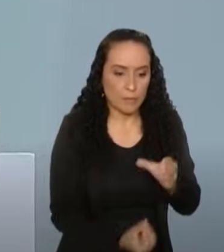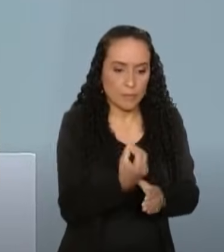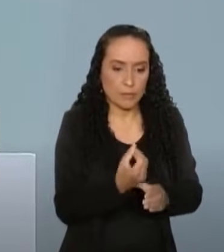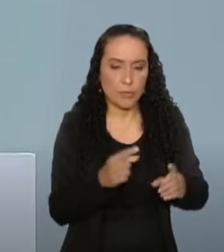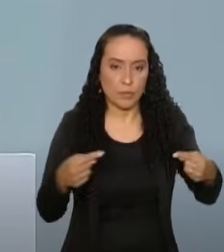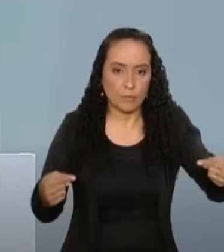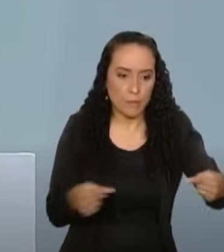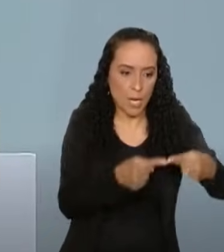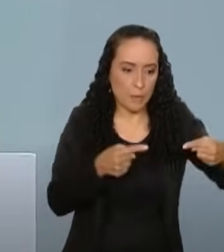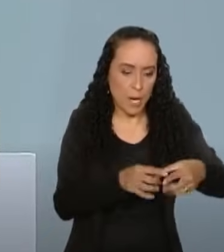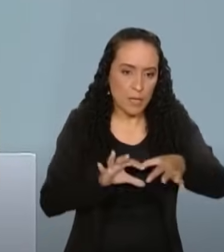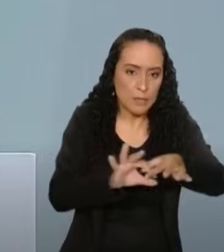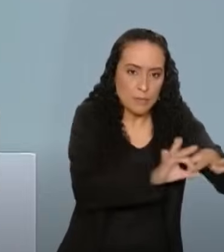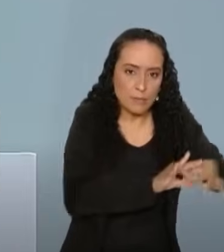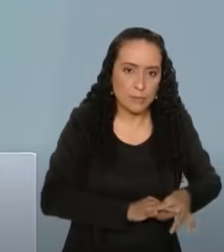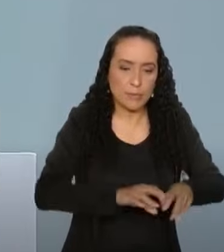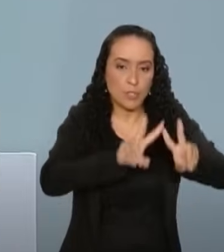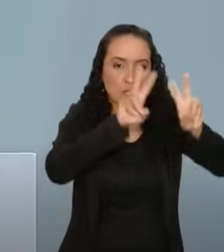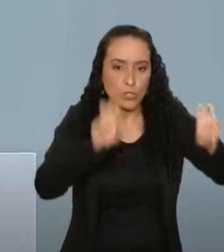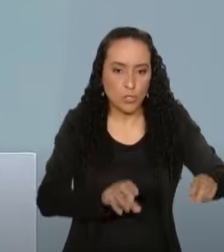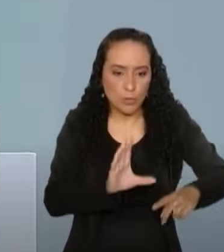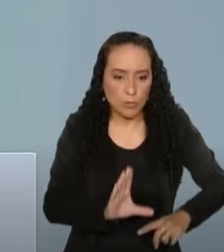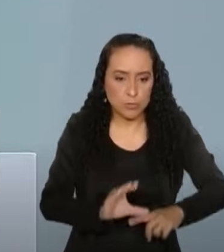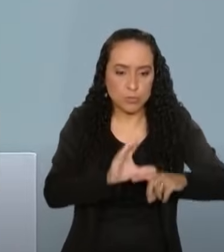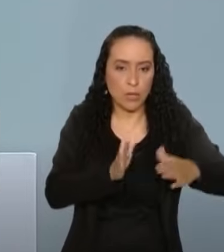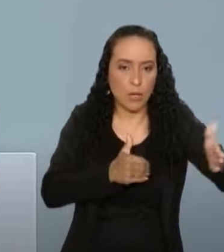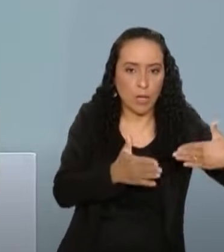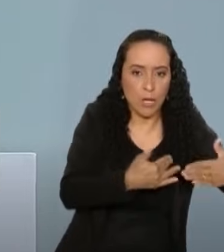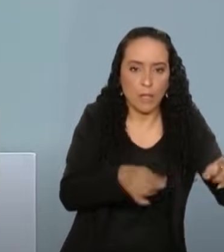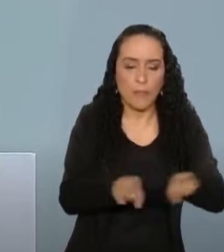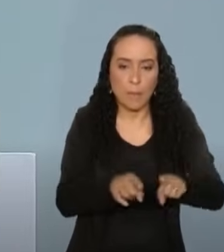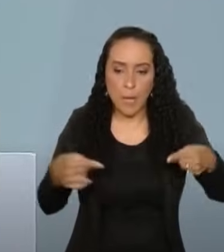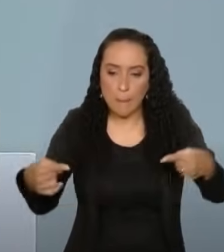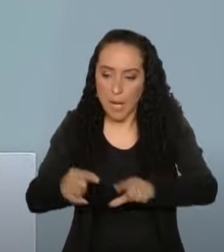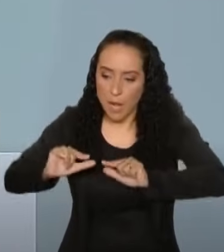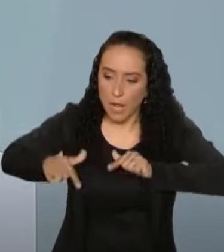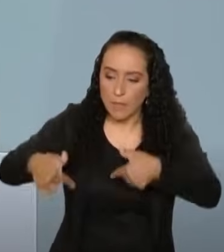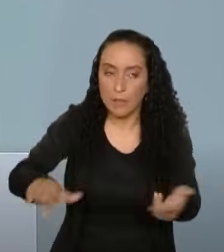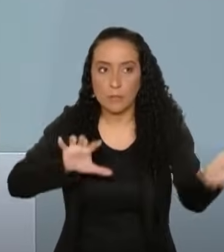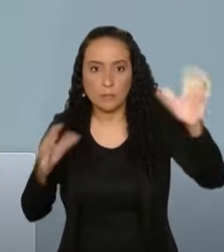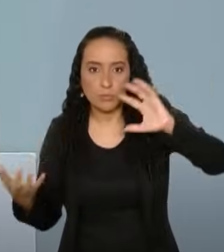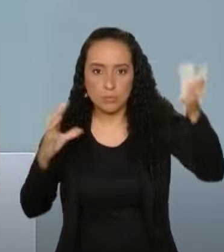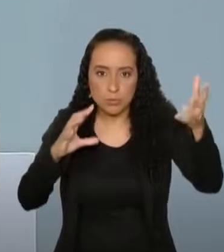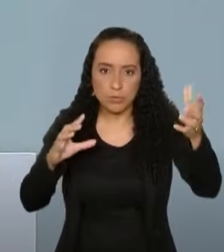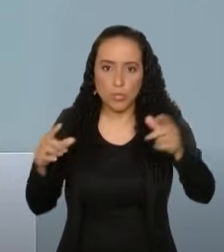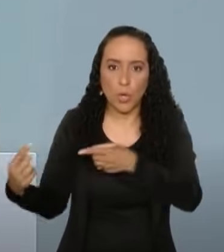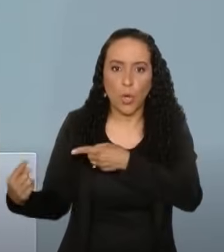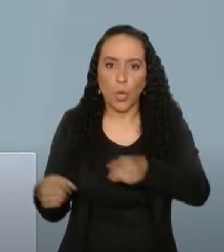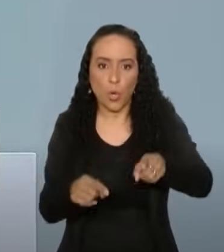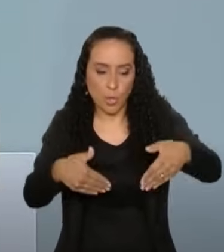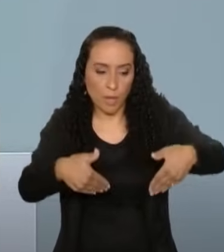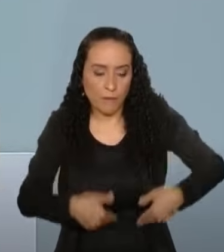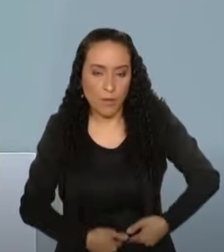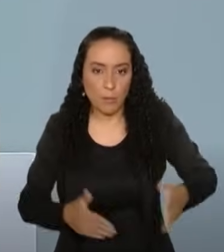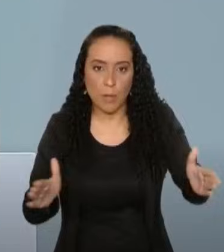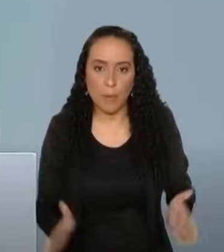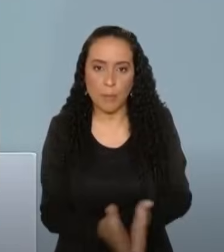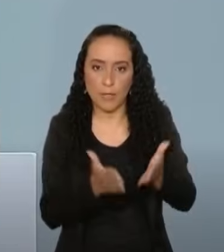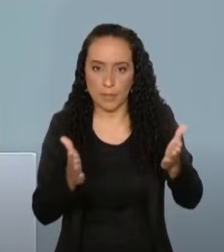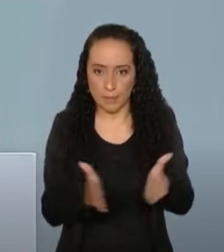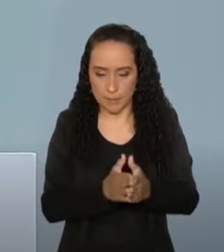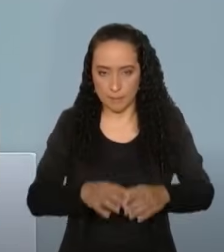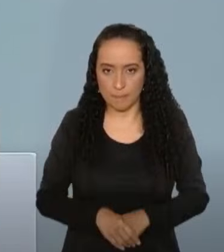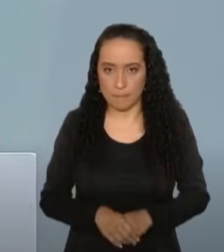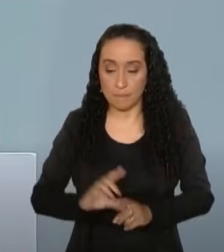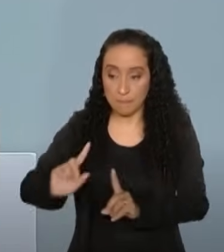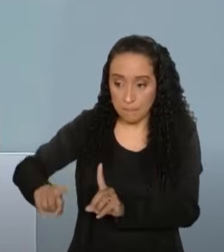uma coalizão sobre o mercado de carbono e o alinhamento da ação climática ao combate à fome e à pobreza.